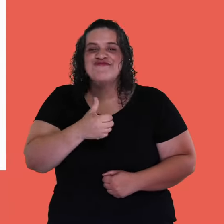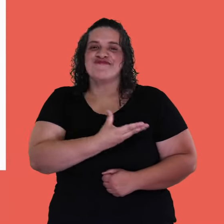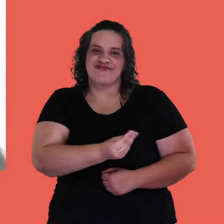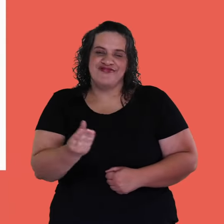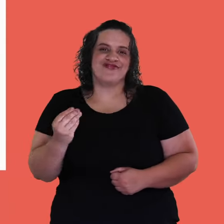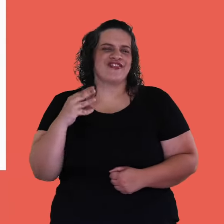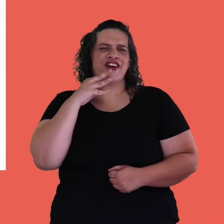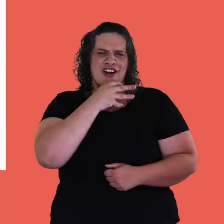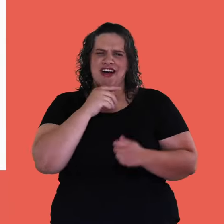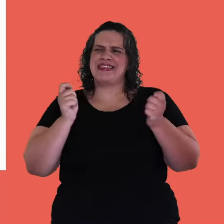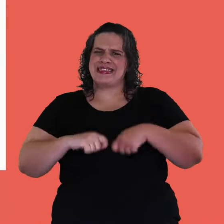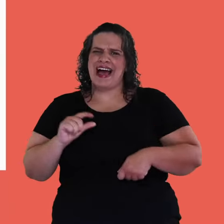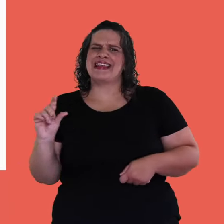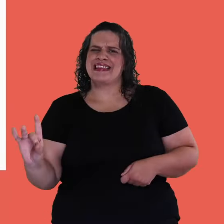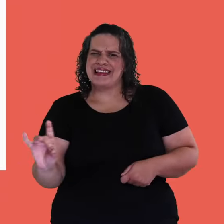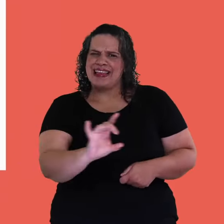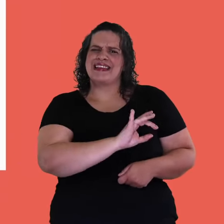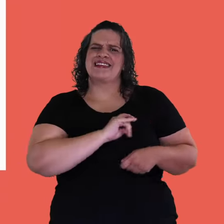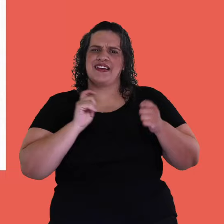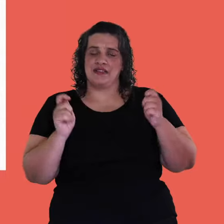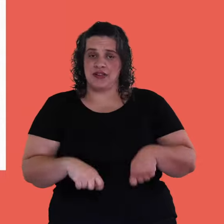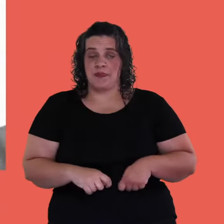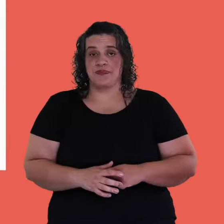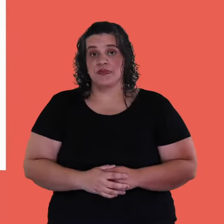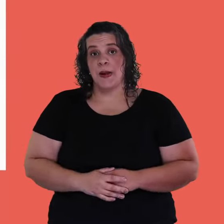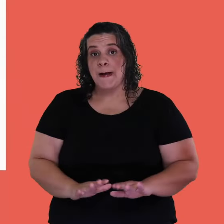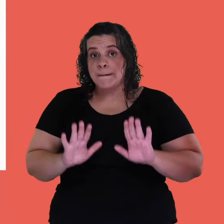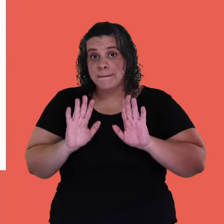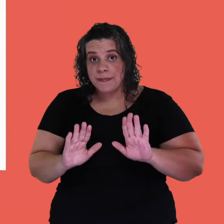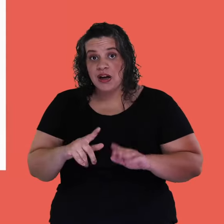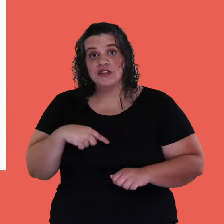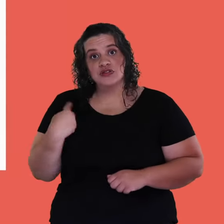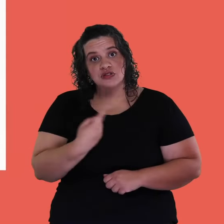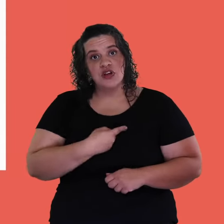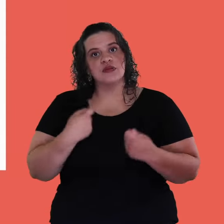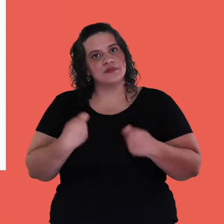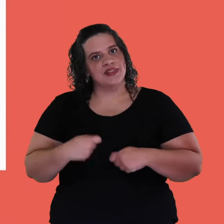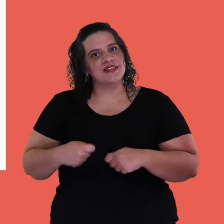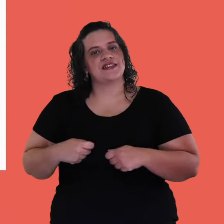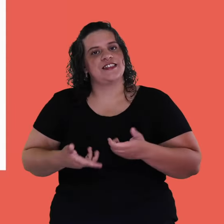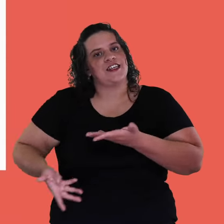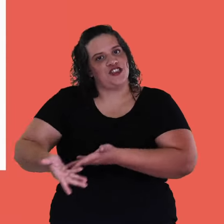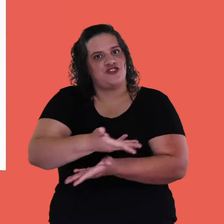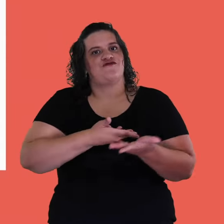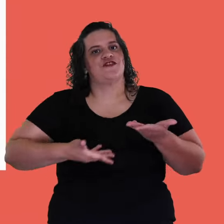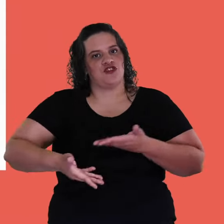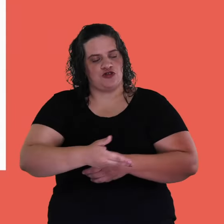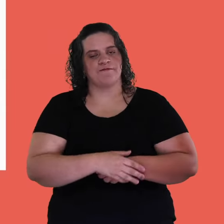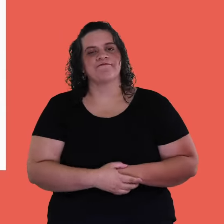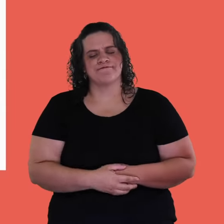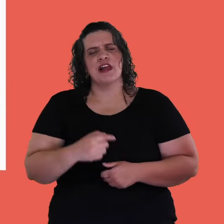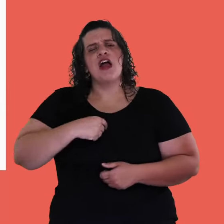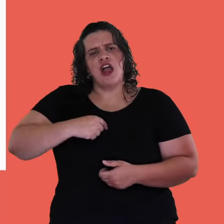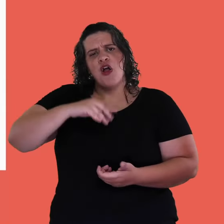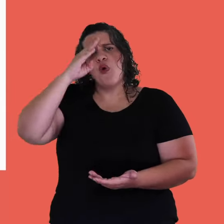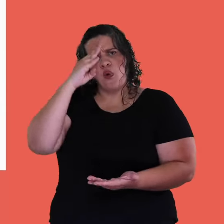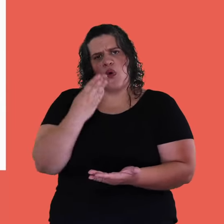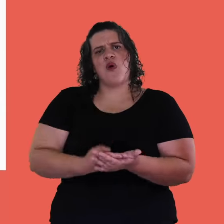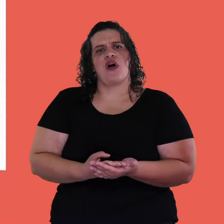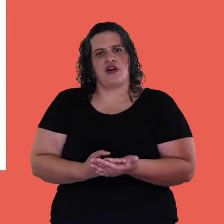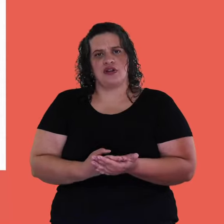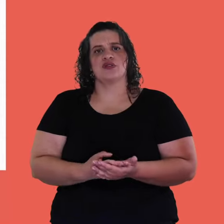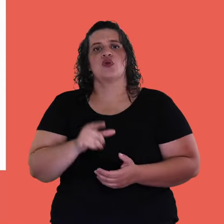é lógico que vai ter para todo mundo, mas só vai ter a partir do momento que a gente dividir. Eu sou uma pessoa que